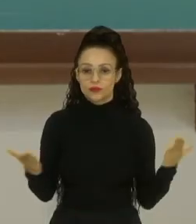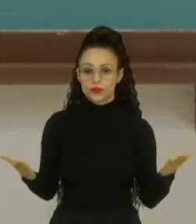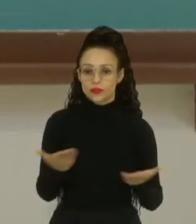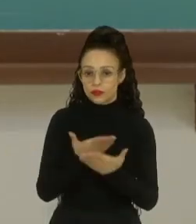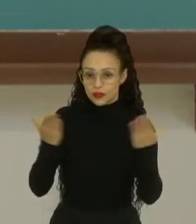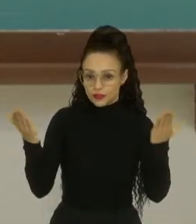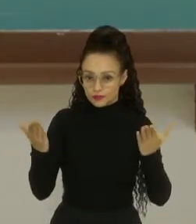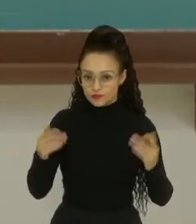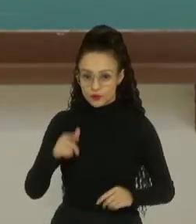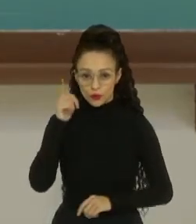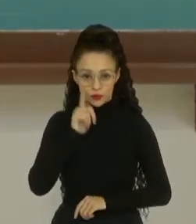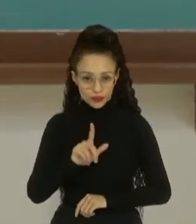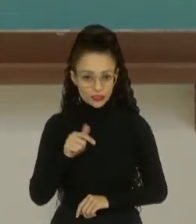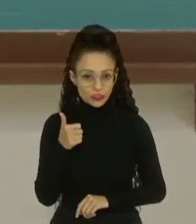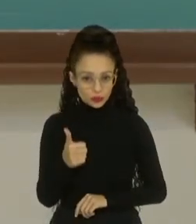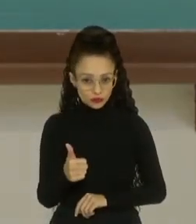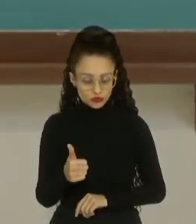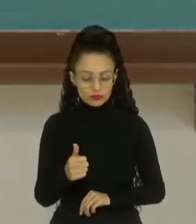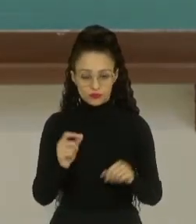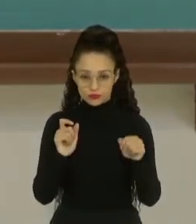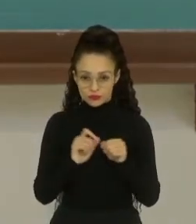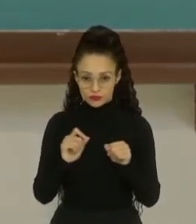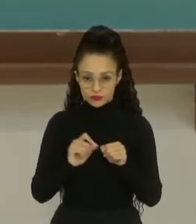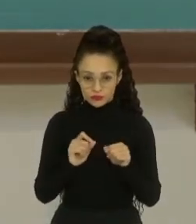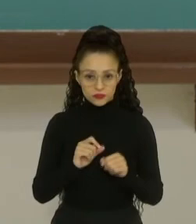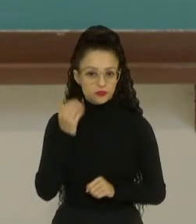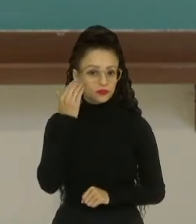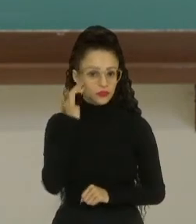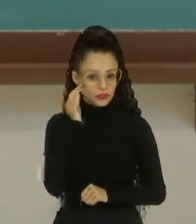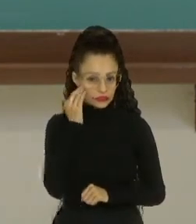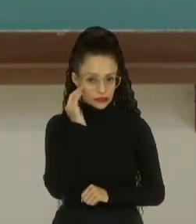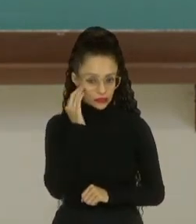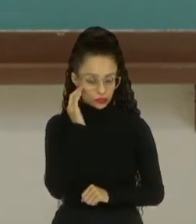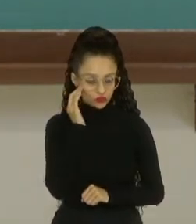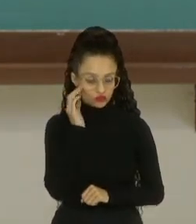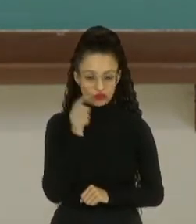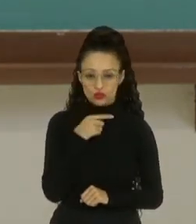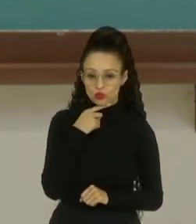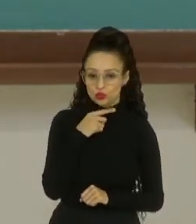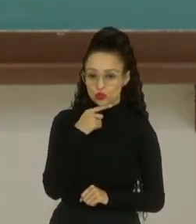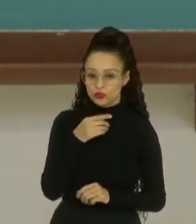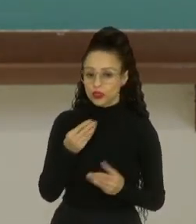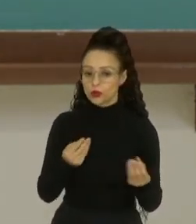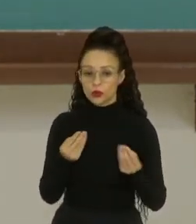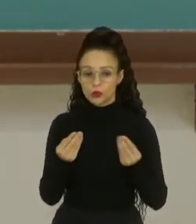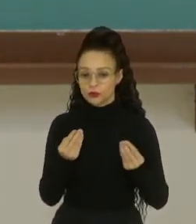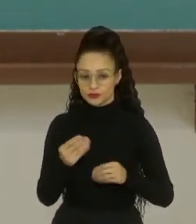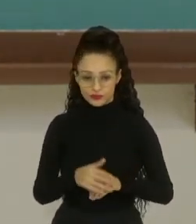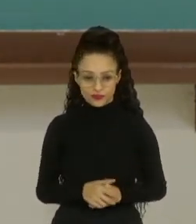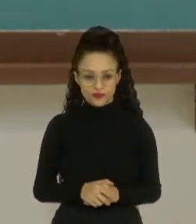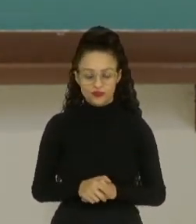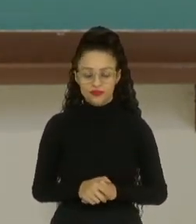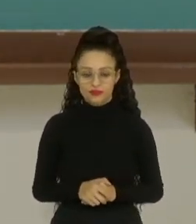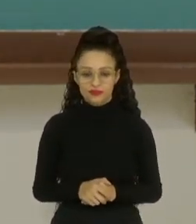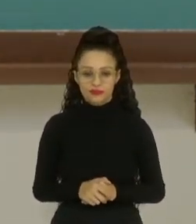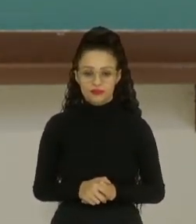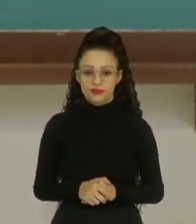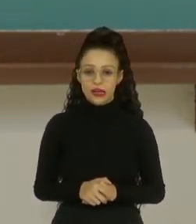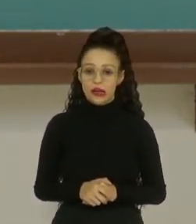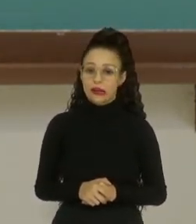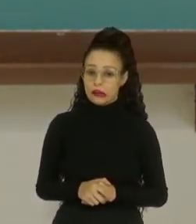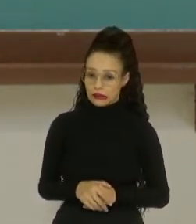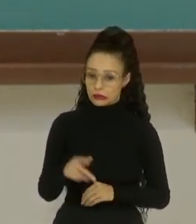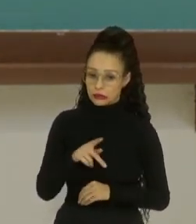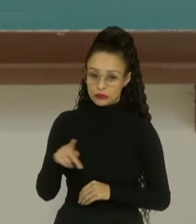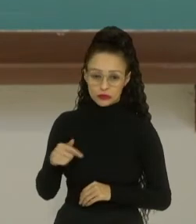E aí, pessoal, conseguiram fazer? Entenderam? Tiveram dúvidas? Como foi? Ah,